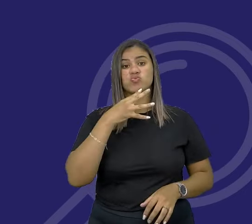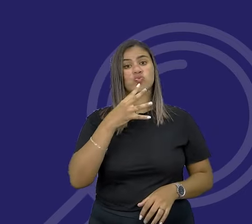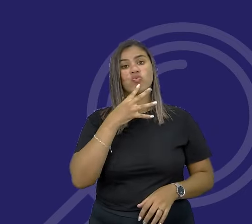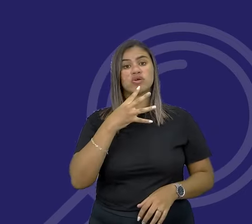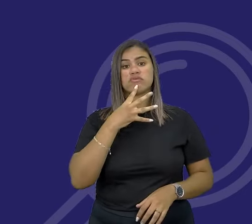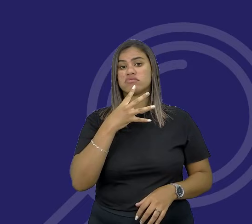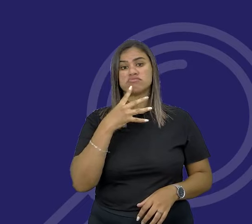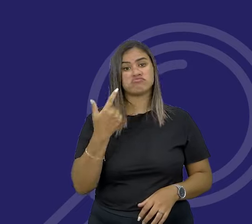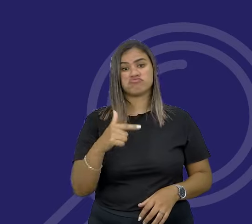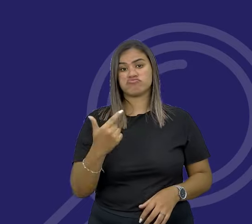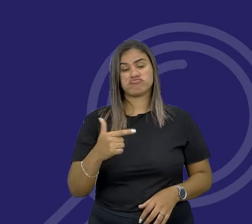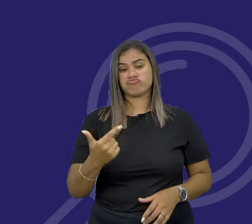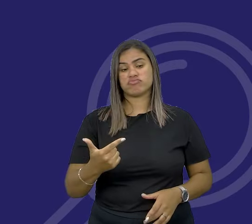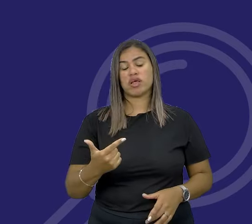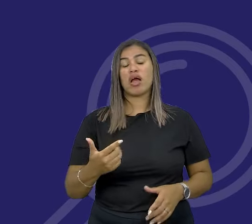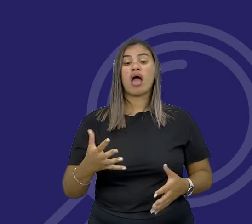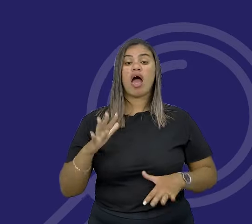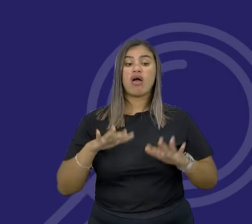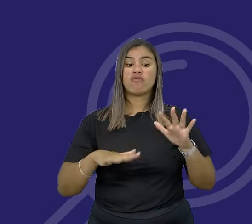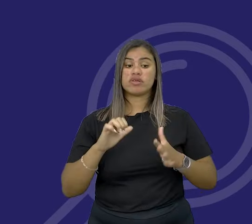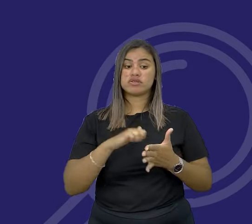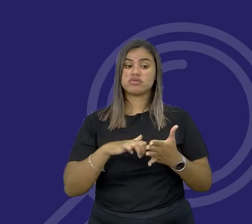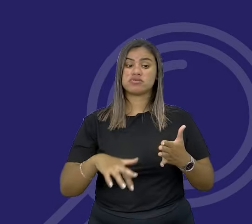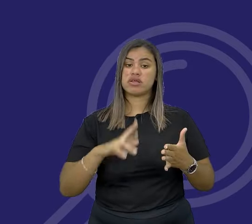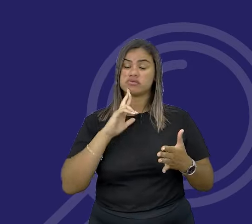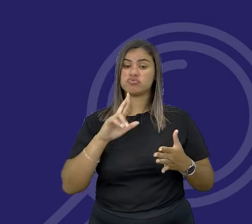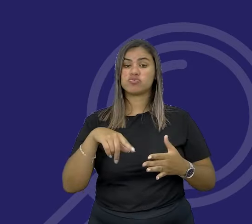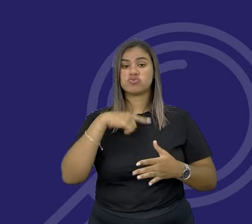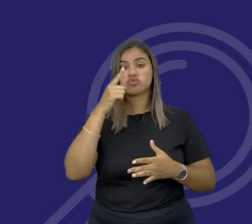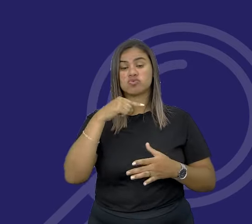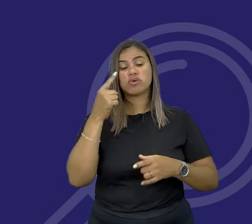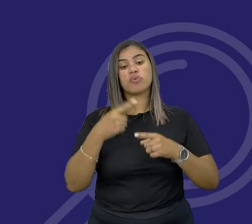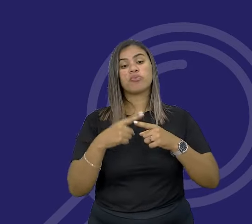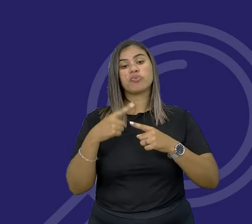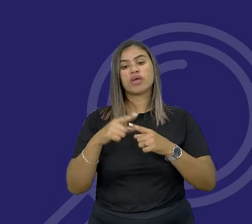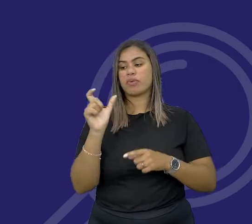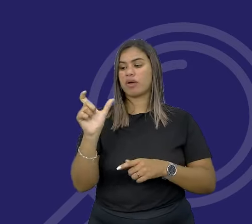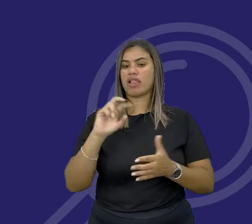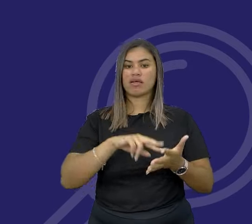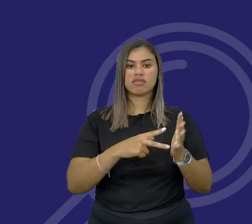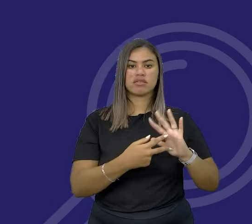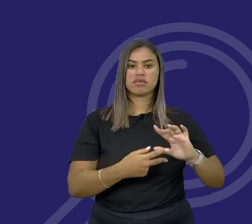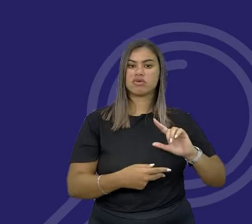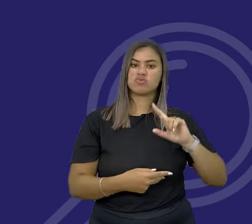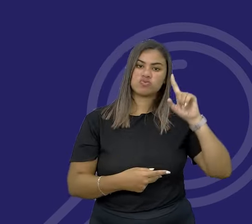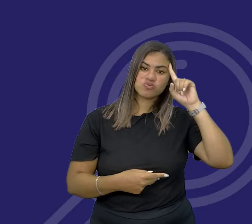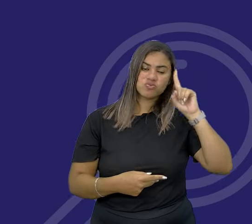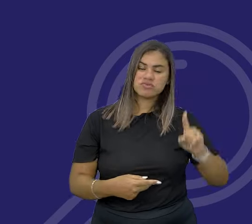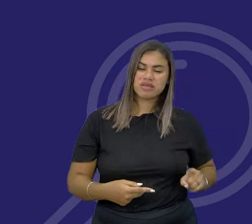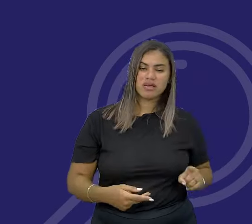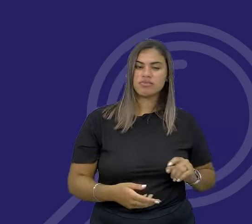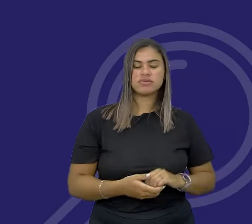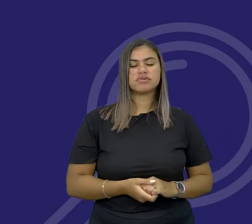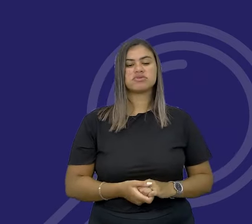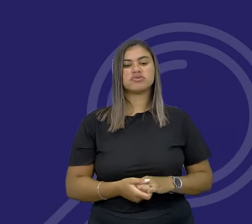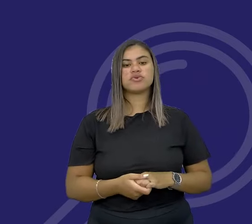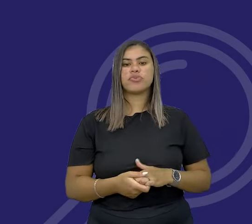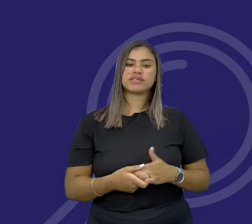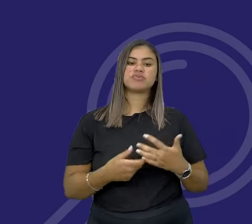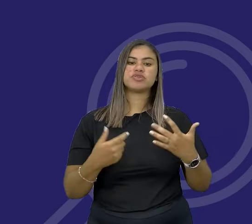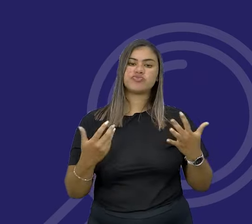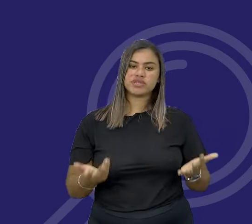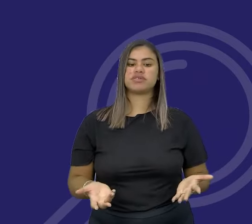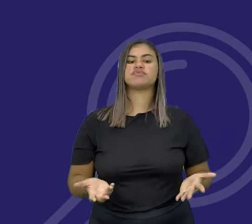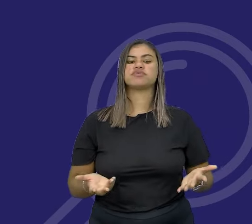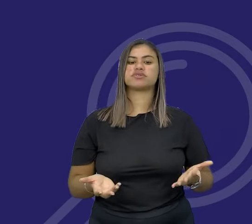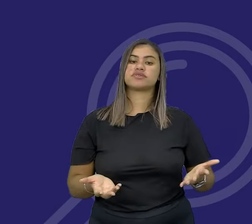não conseguem responder esse exercício, por quê? Porque eles não sabem o significado de planificação. E essas